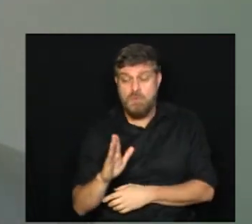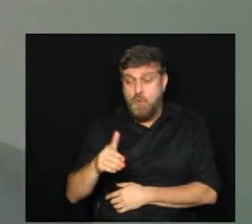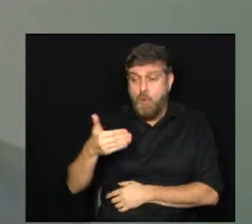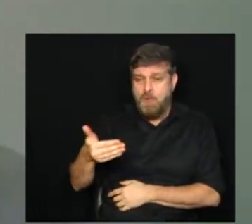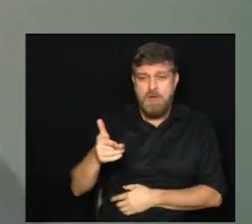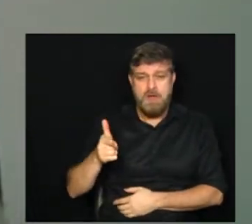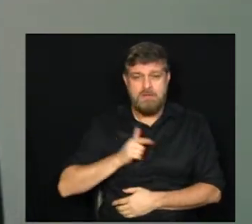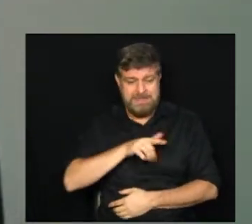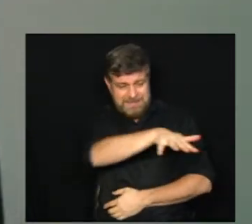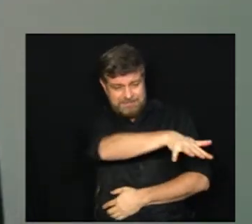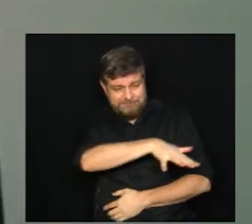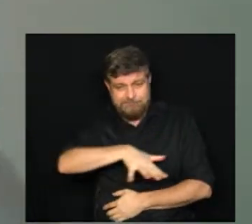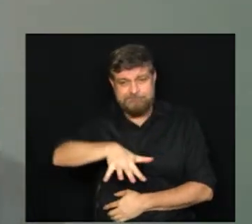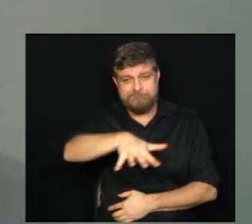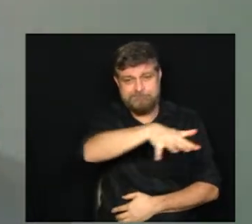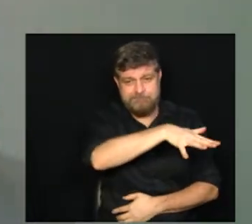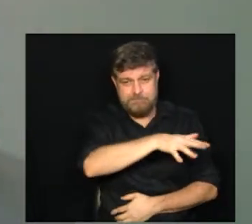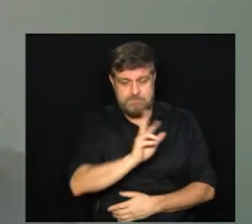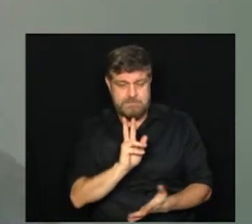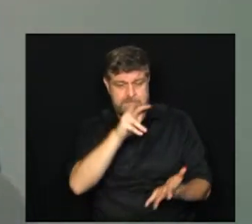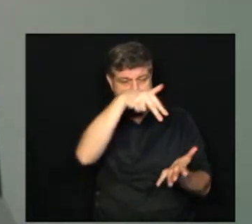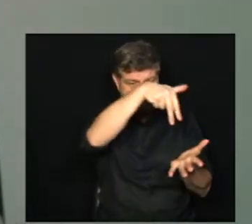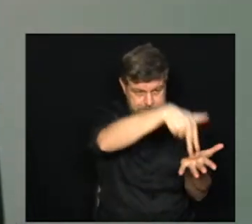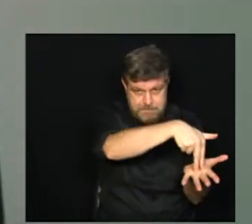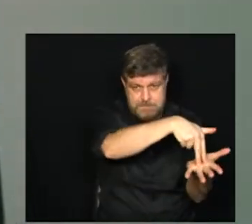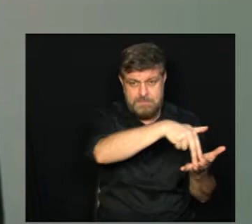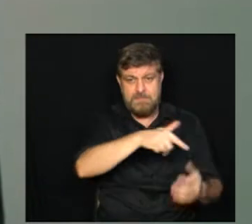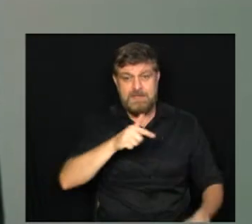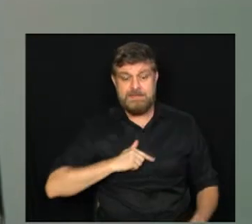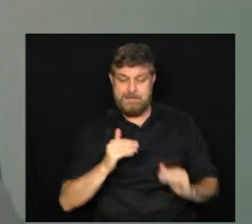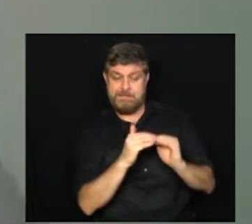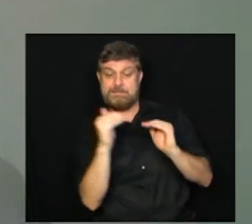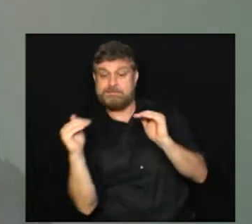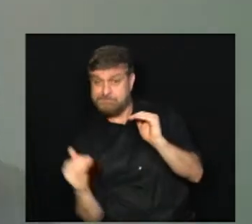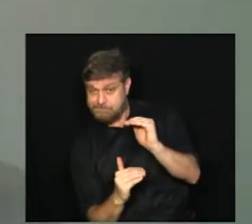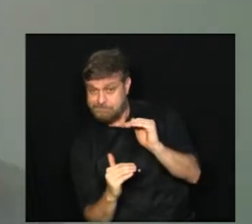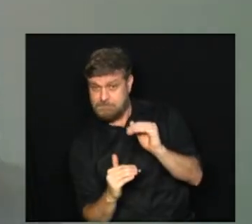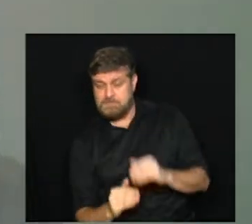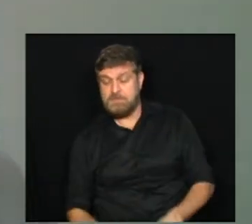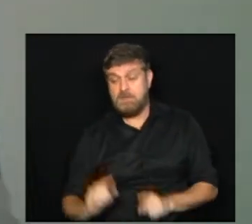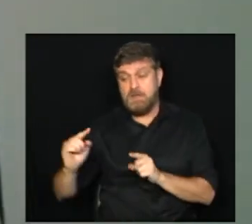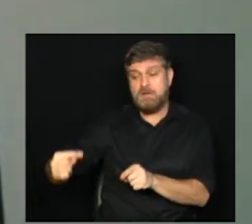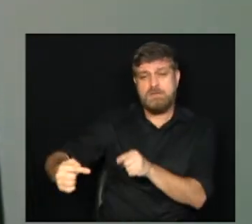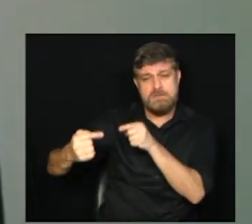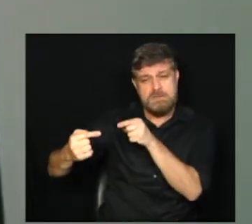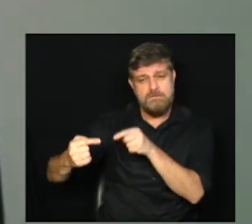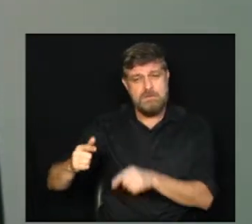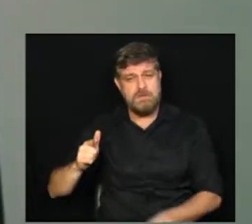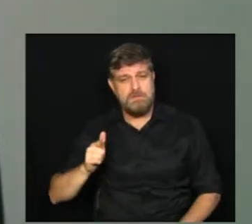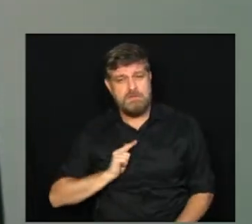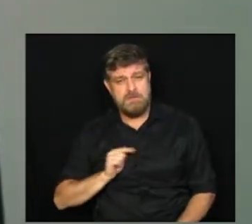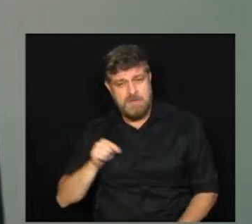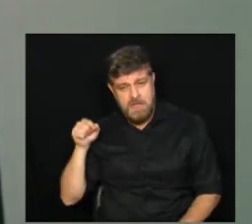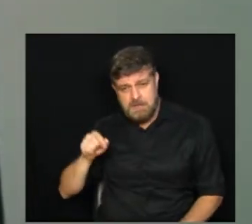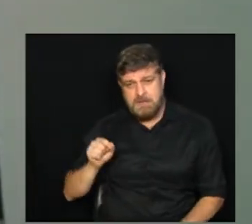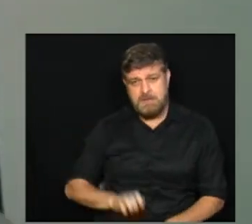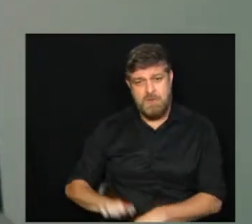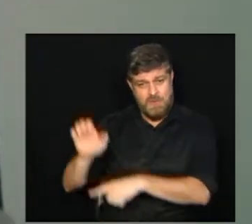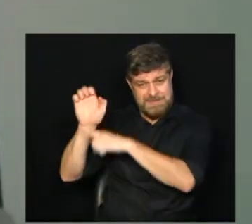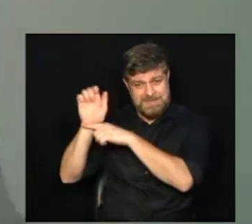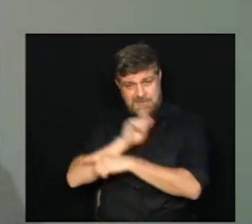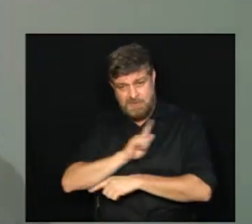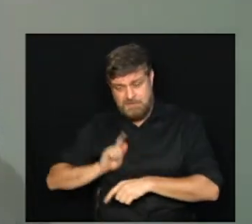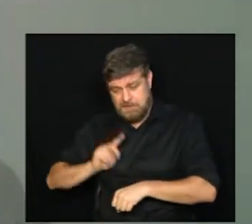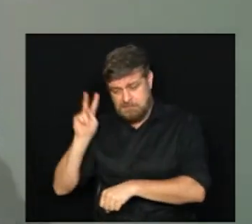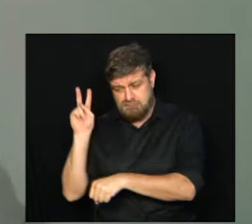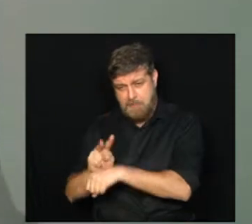desafio da territorialidade, é o desafio da vulnerabilidade, é o desafio de fazer chegar ao Estado, e é por isso que